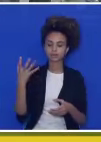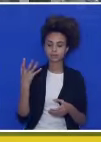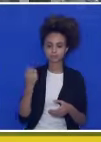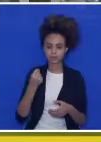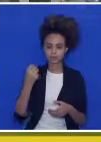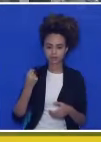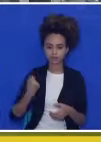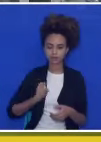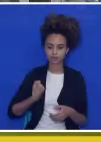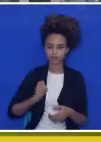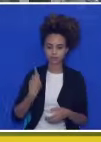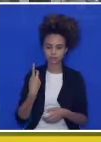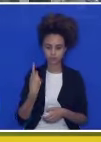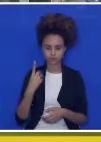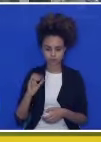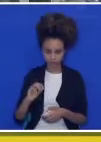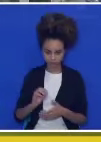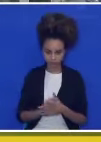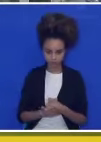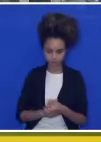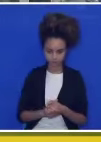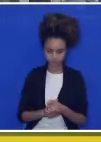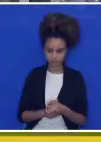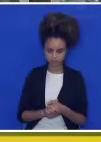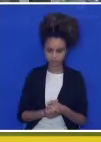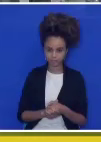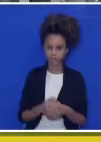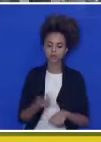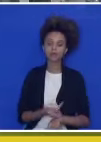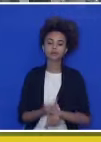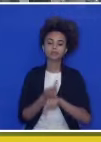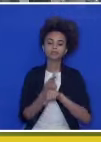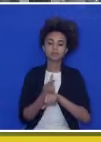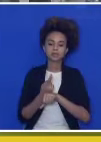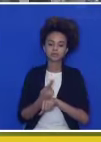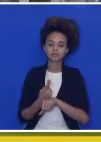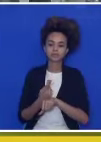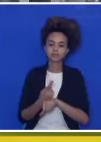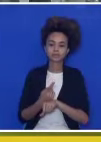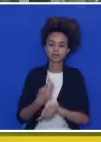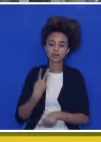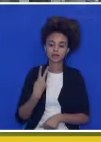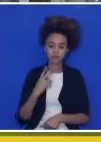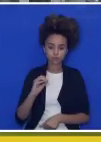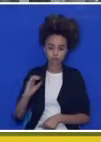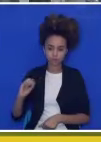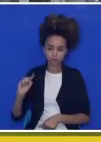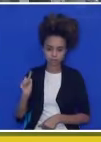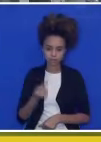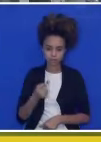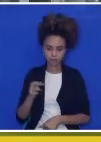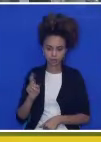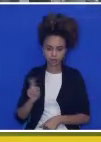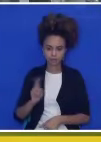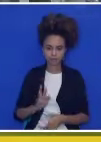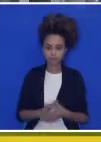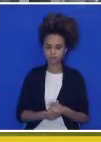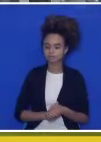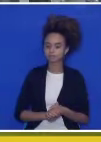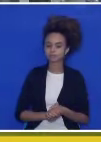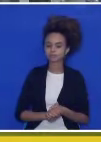concurso 412 do dia de sorte. O prêmio estimado é de 200 mil reais. Bola